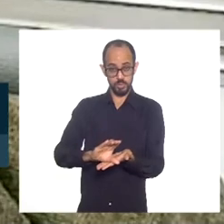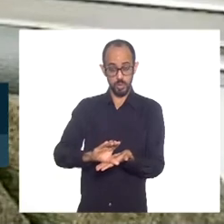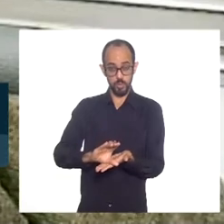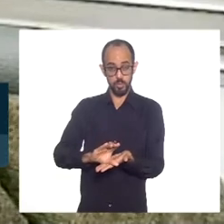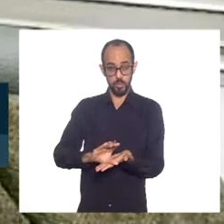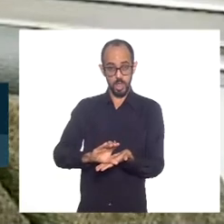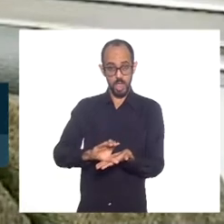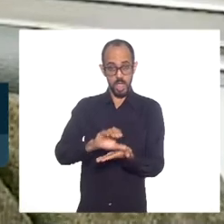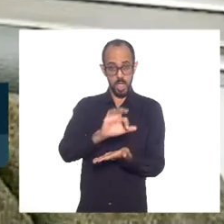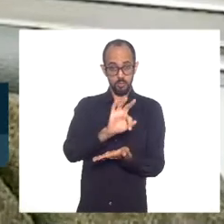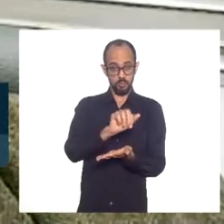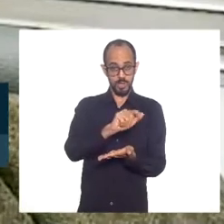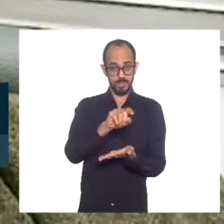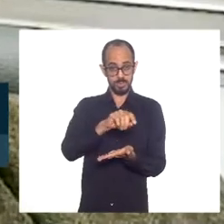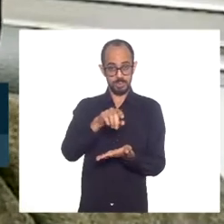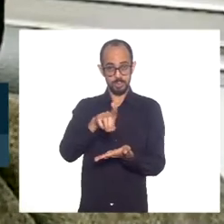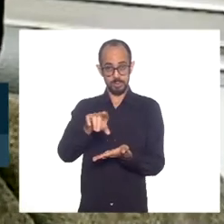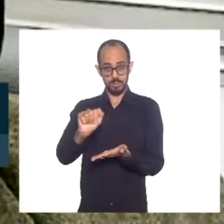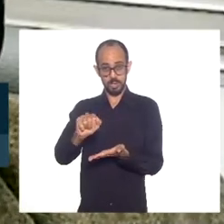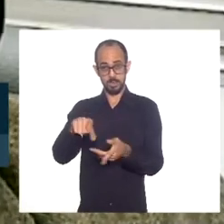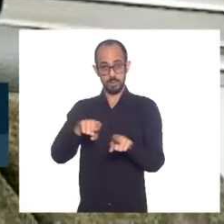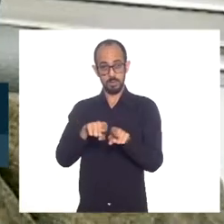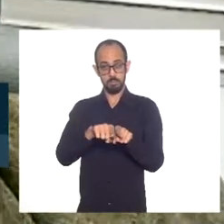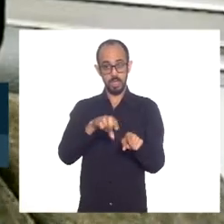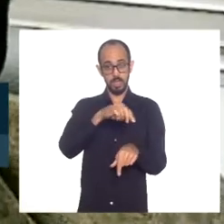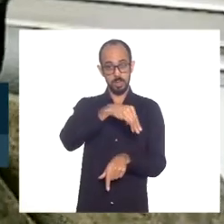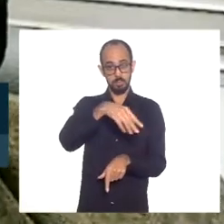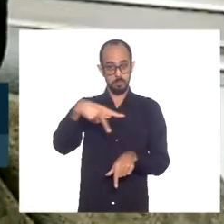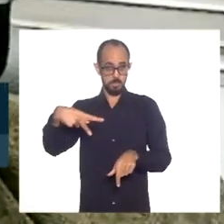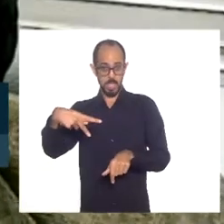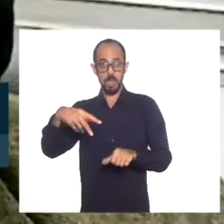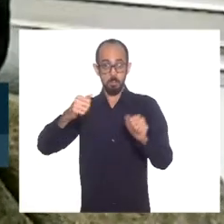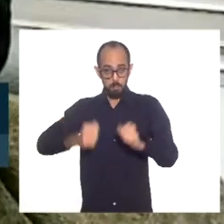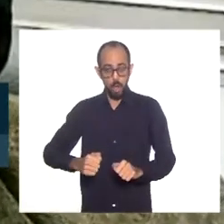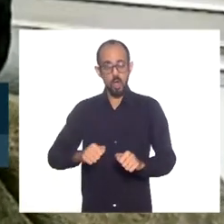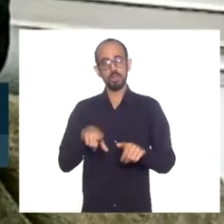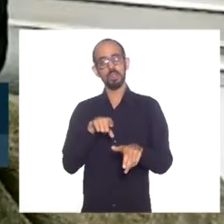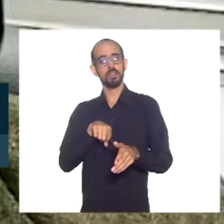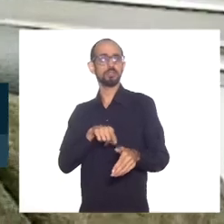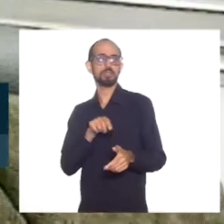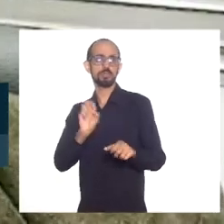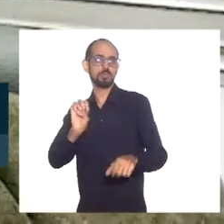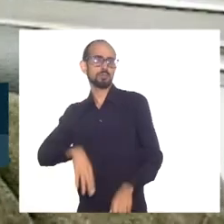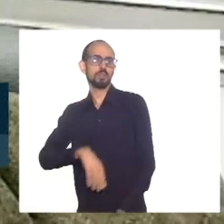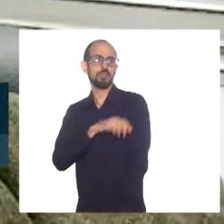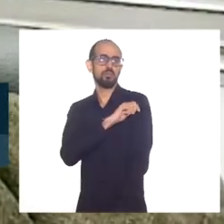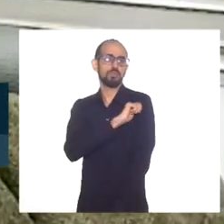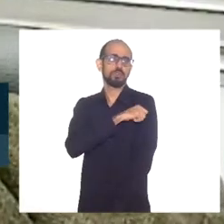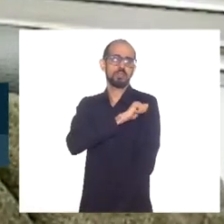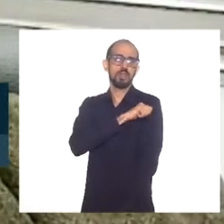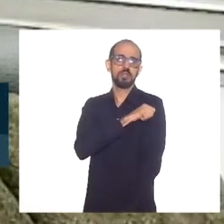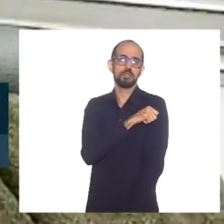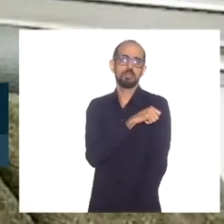Fazenda quanto a ANP podem fiscalizar e devem fiscalizar, né, esses abatimentos